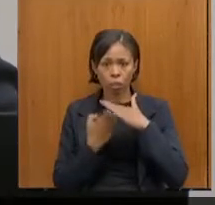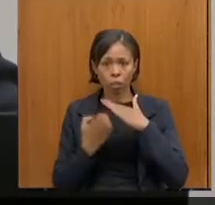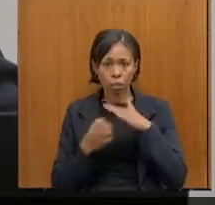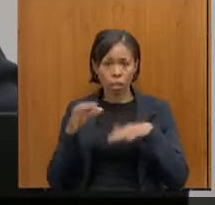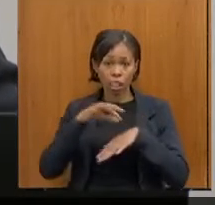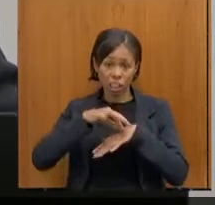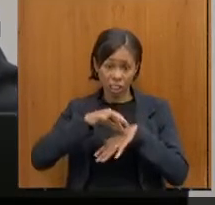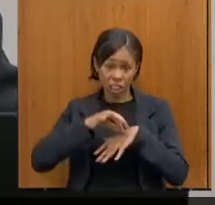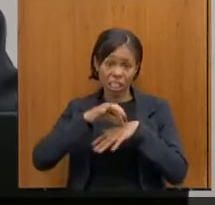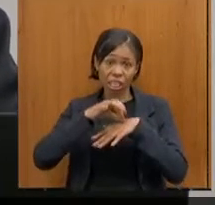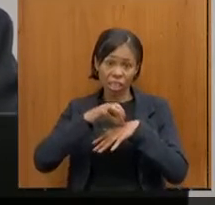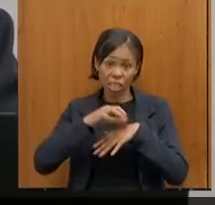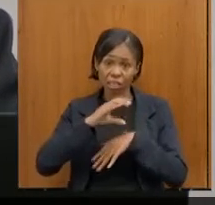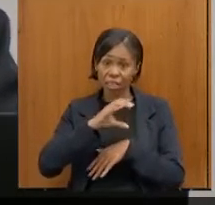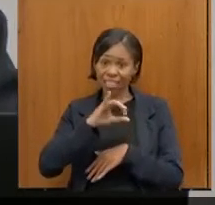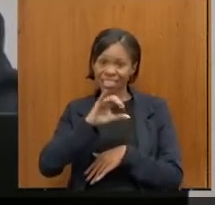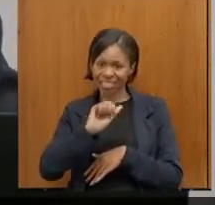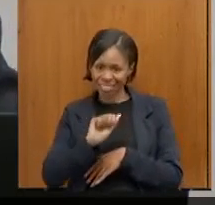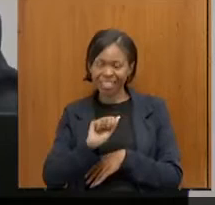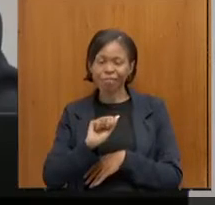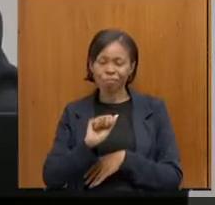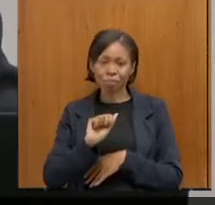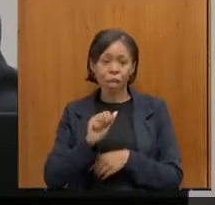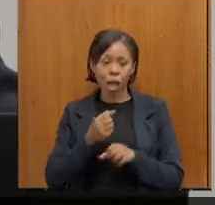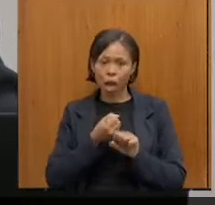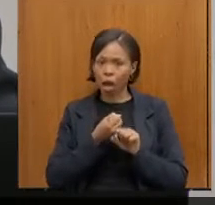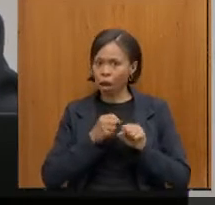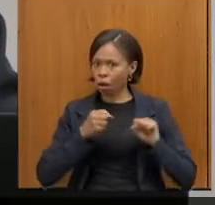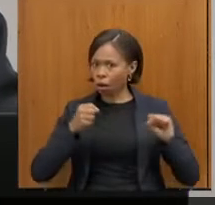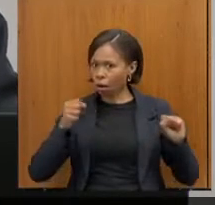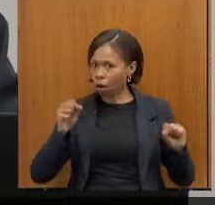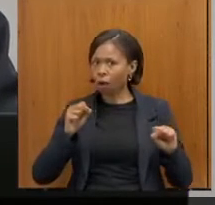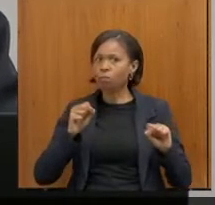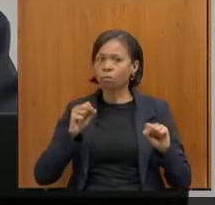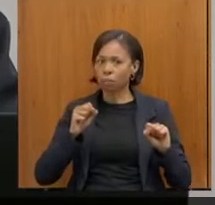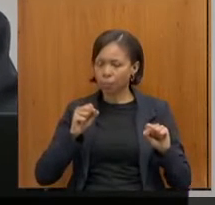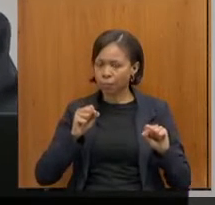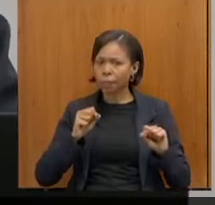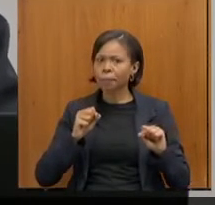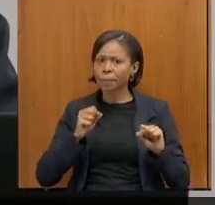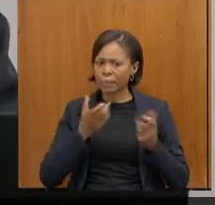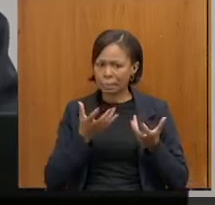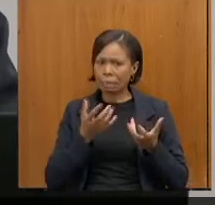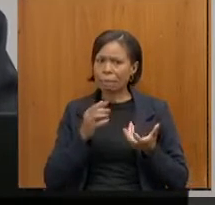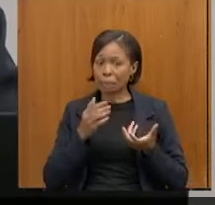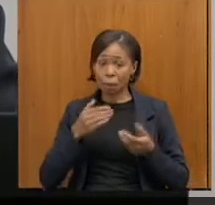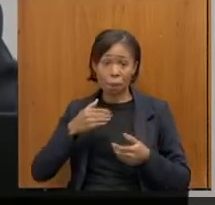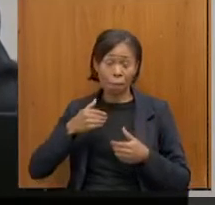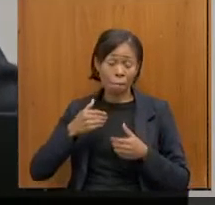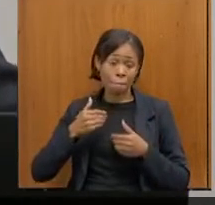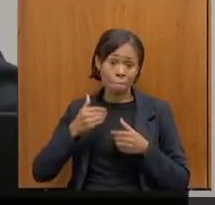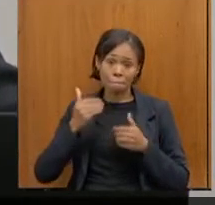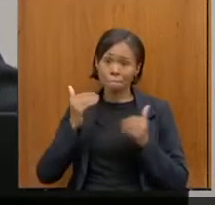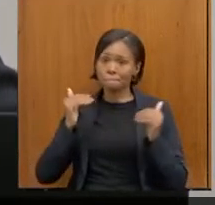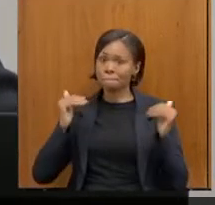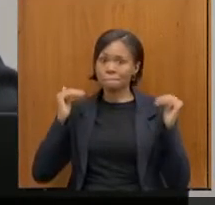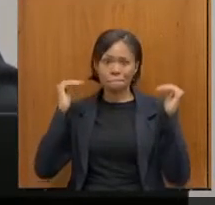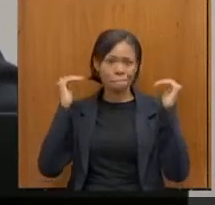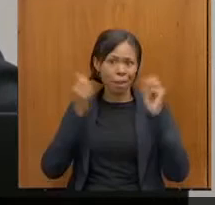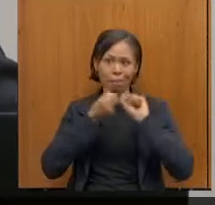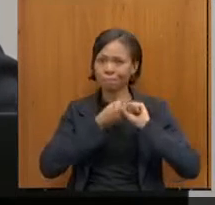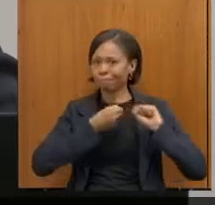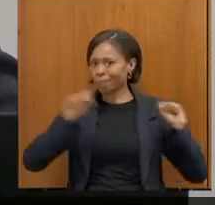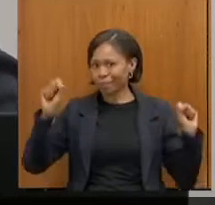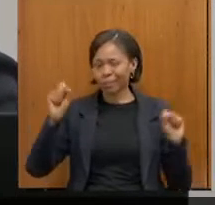frigorífico grande de Minas Gerais e que tem uma pretensão de se tornar um dos maiores frigoríficos do Brasil e os os